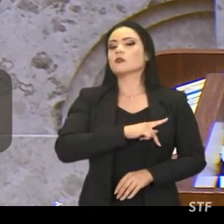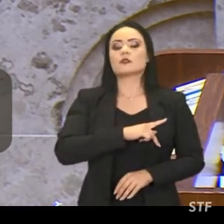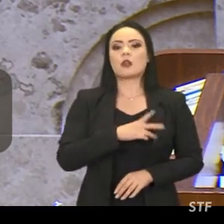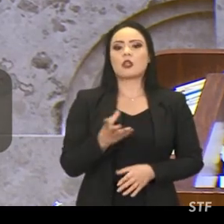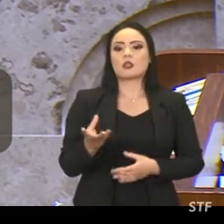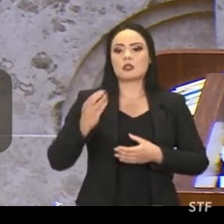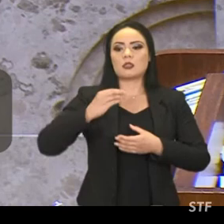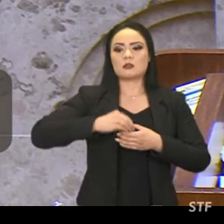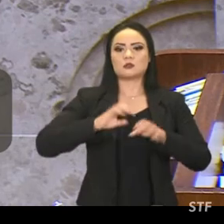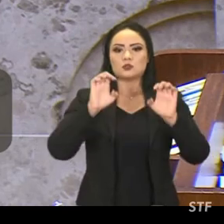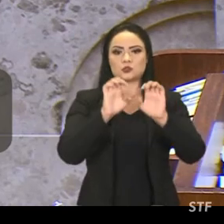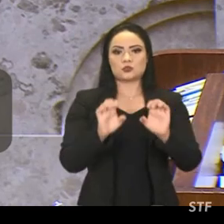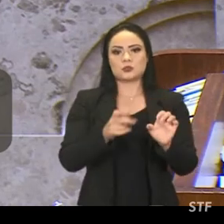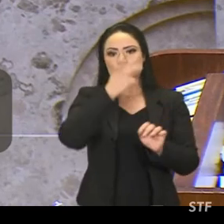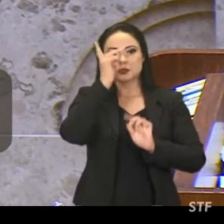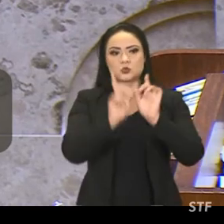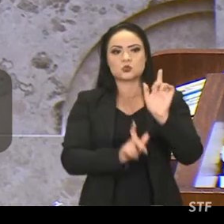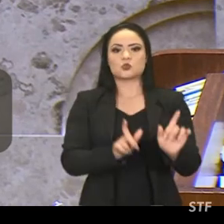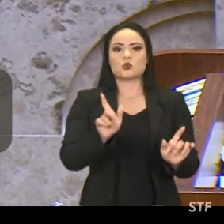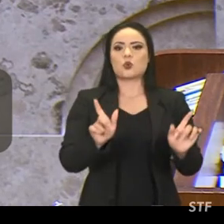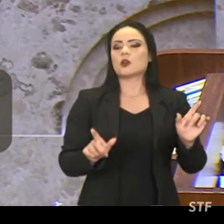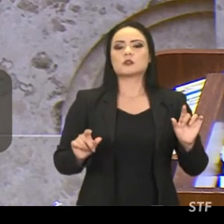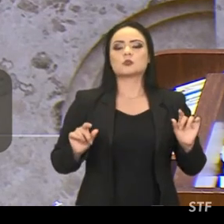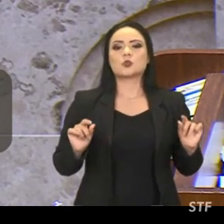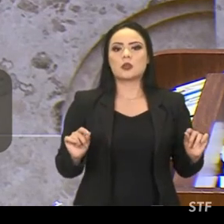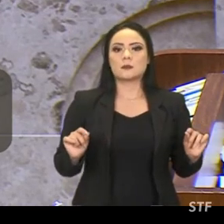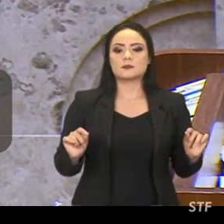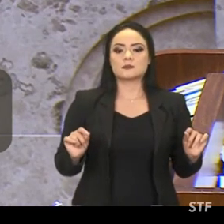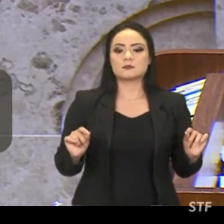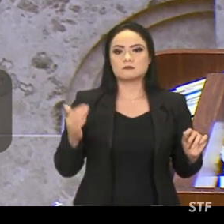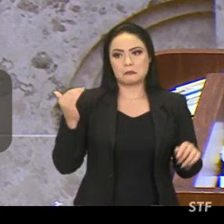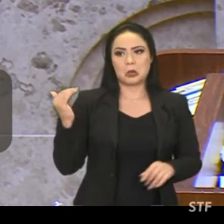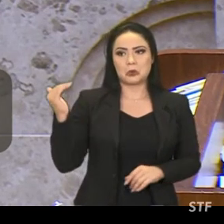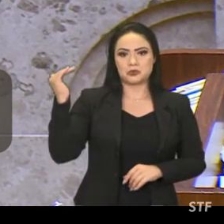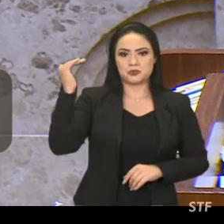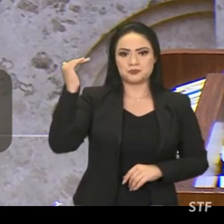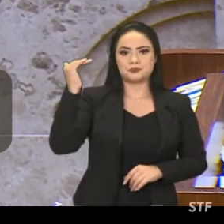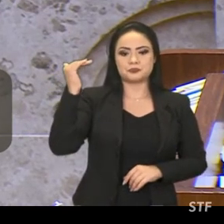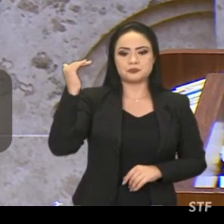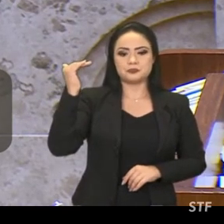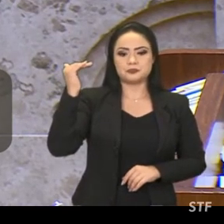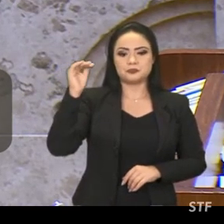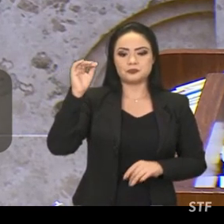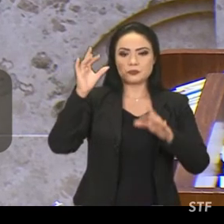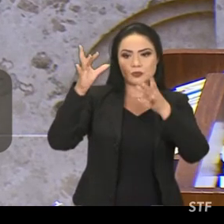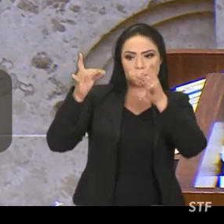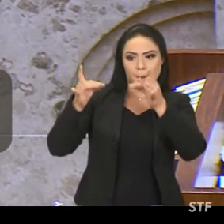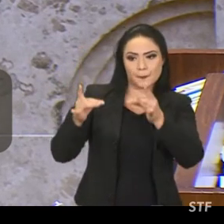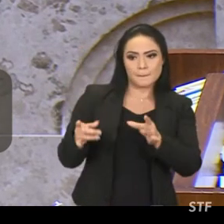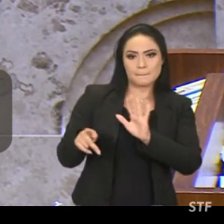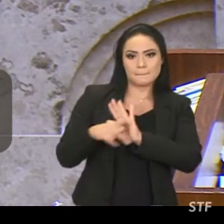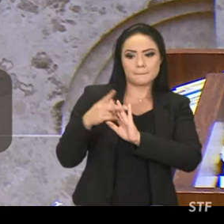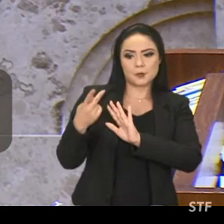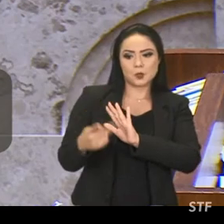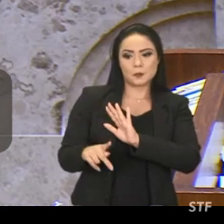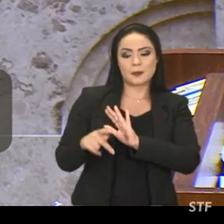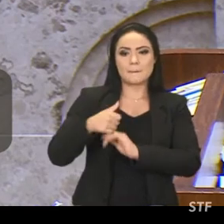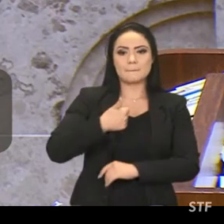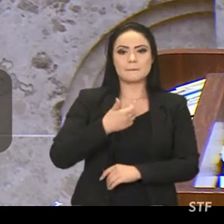dentro da estrutura de pessoal da Corte especializada. Em